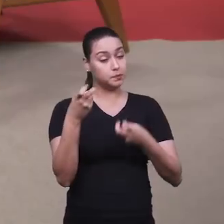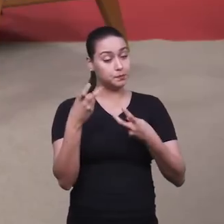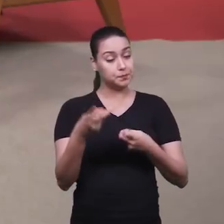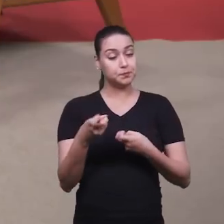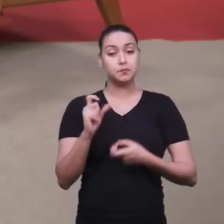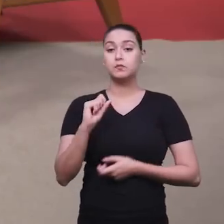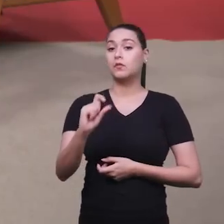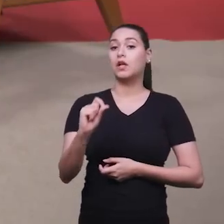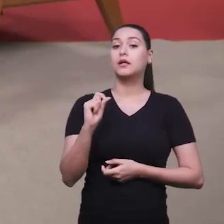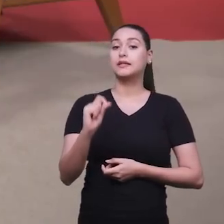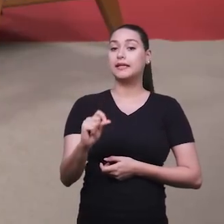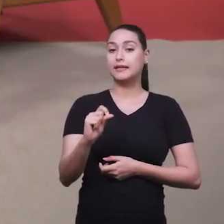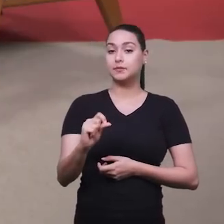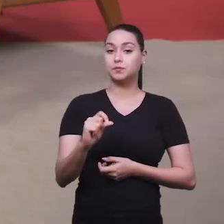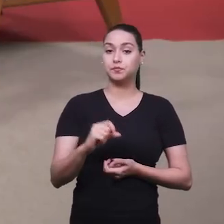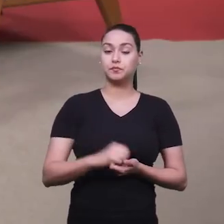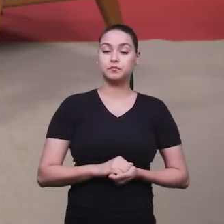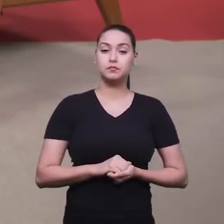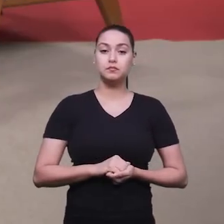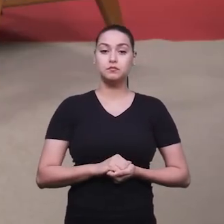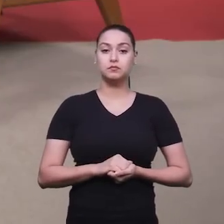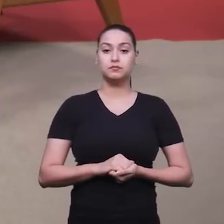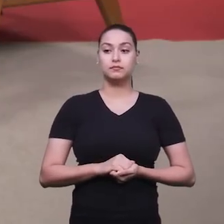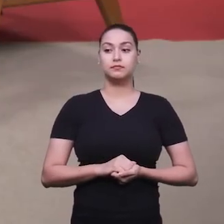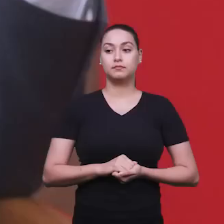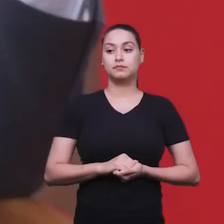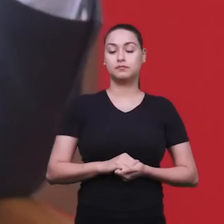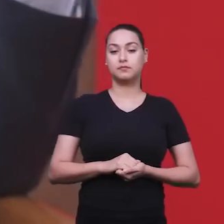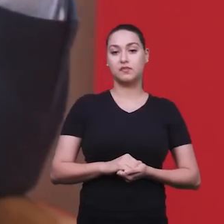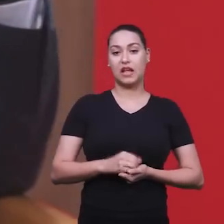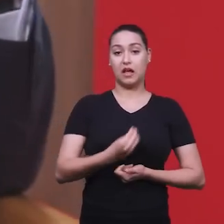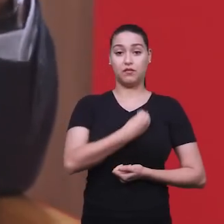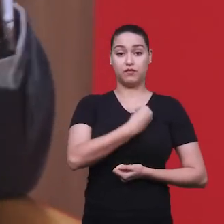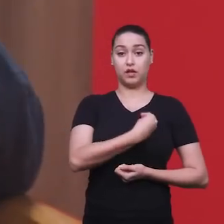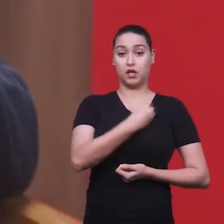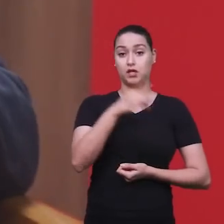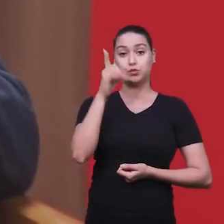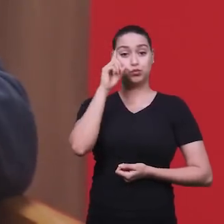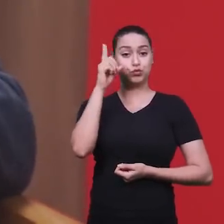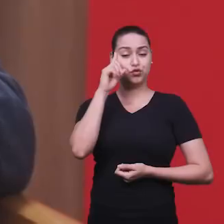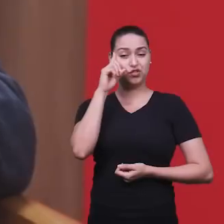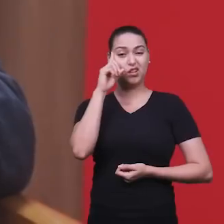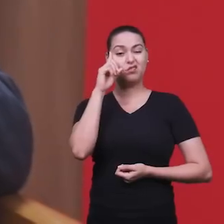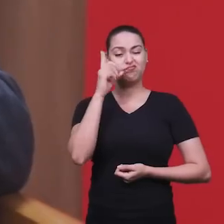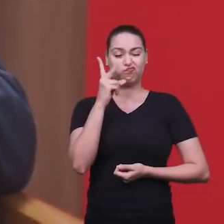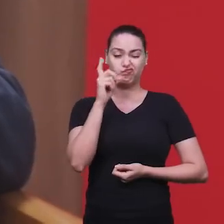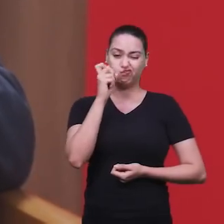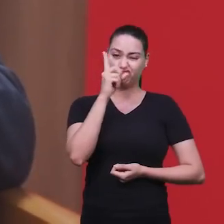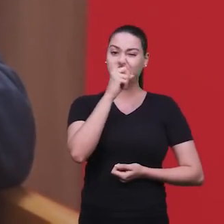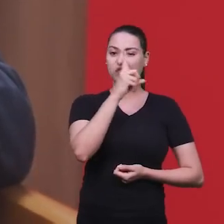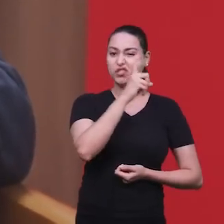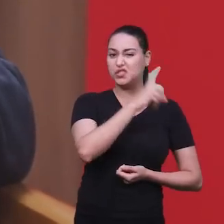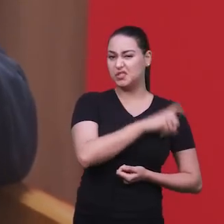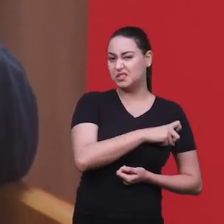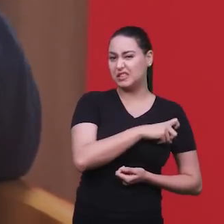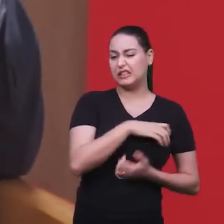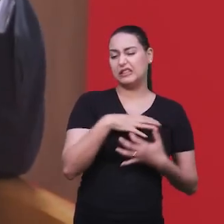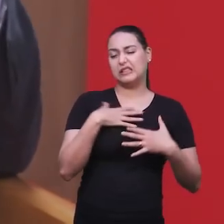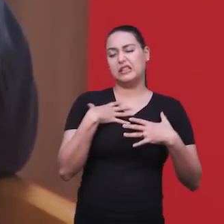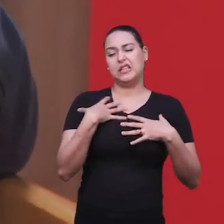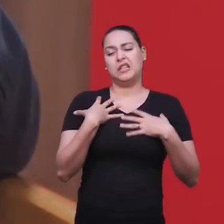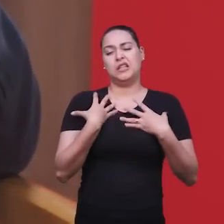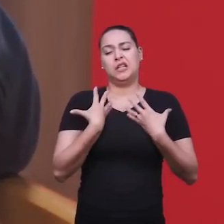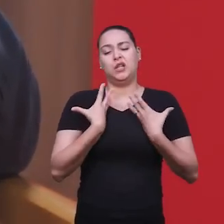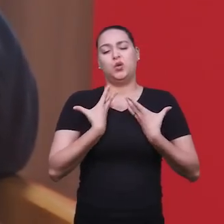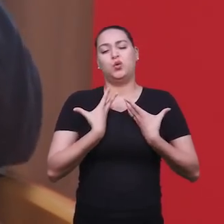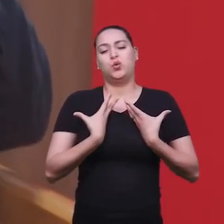a atenção, porque, na verdade, a vida, no dia a dia, é uma vida difícil. Traz